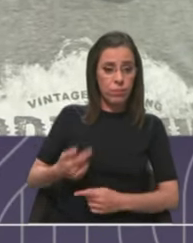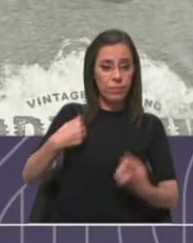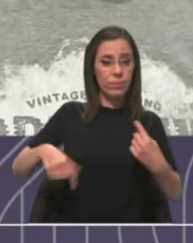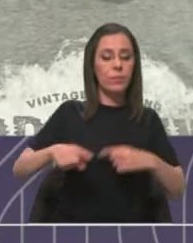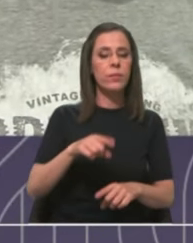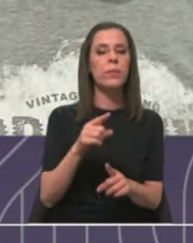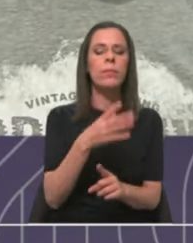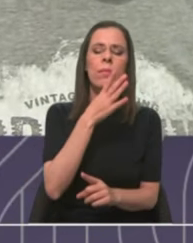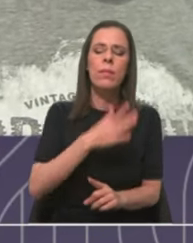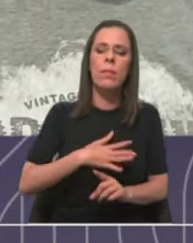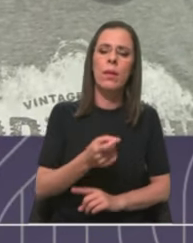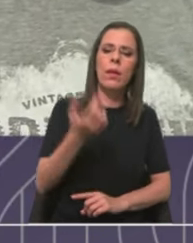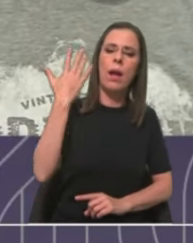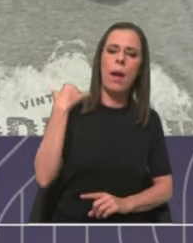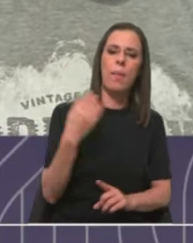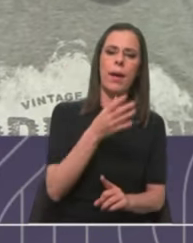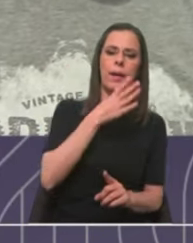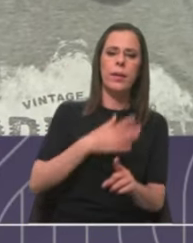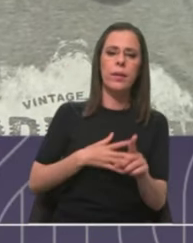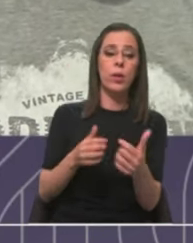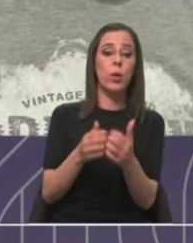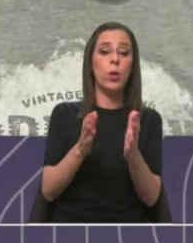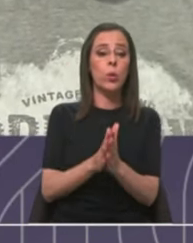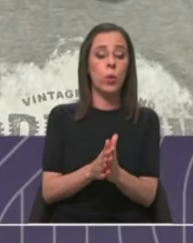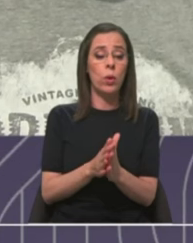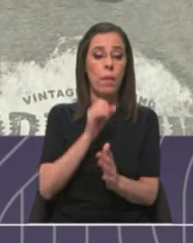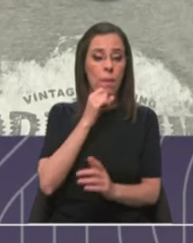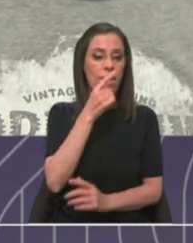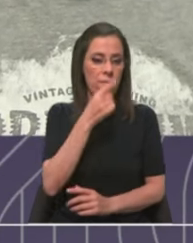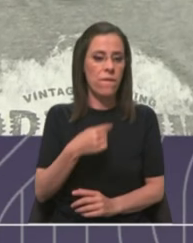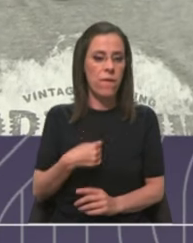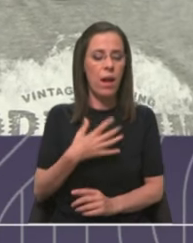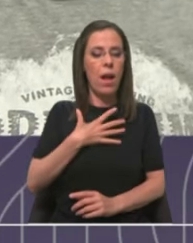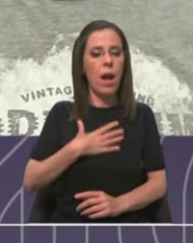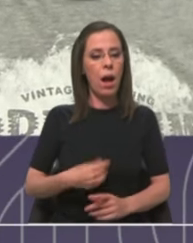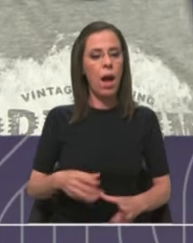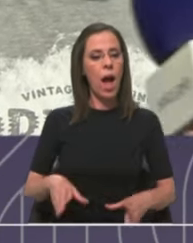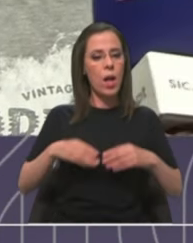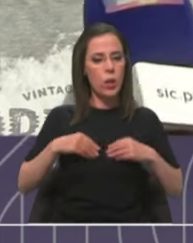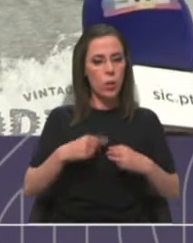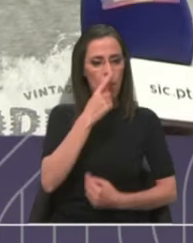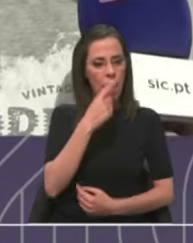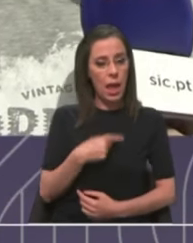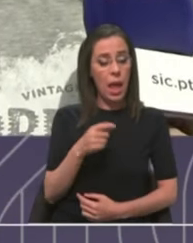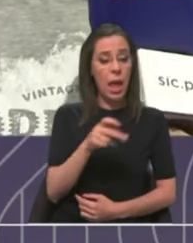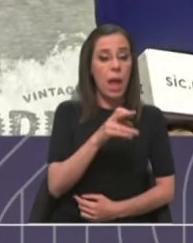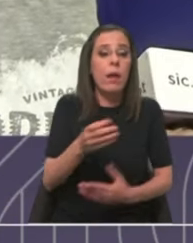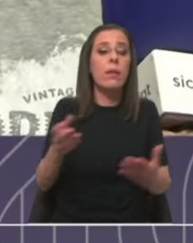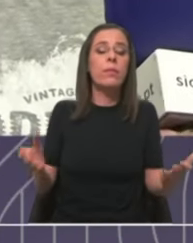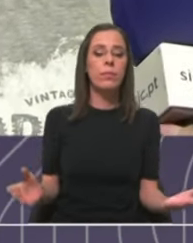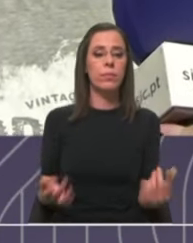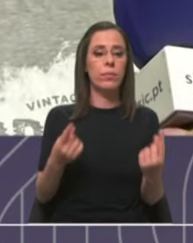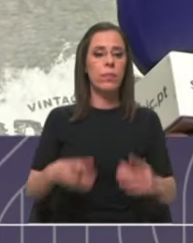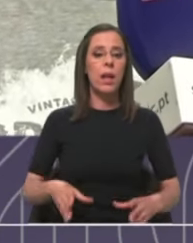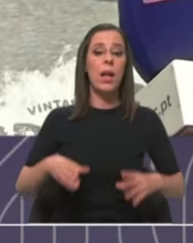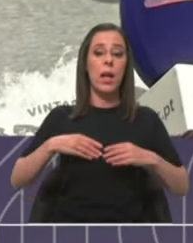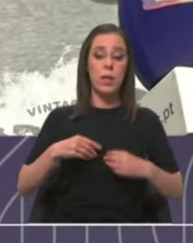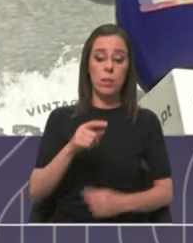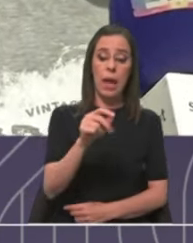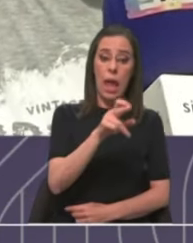E o Carlos dizia-me há pouco que toda a gente pode errar, mas que gostava que assumissem os erros. Bastava assumir o